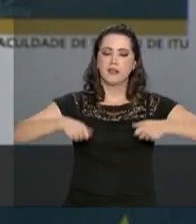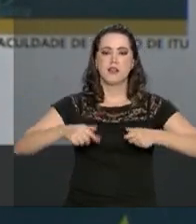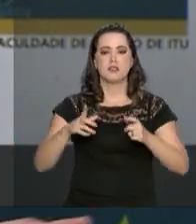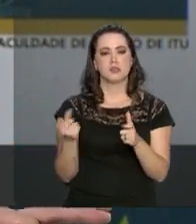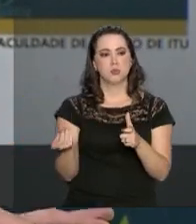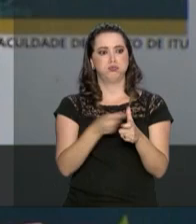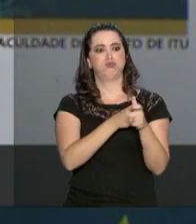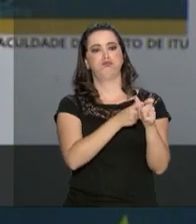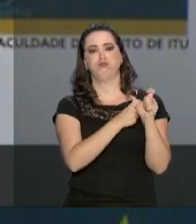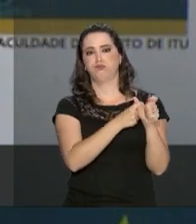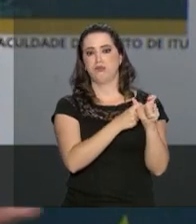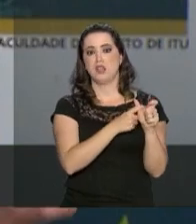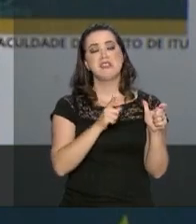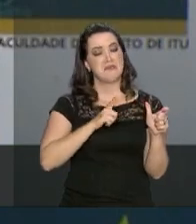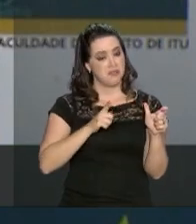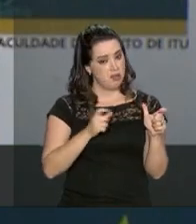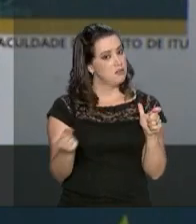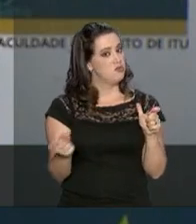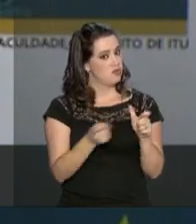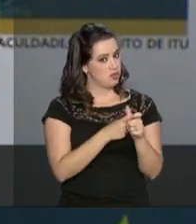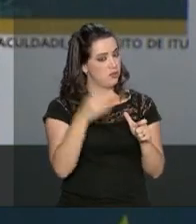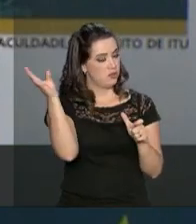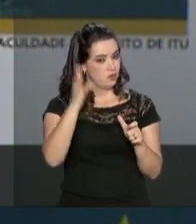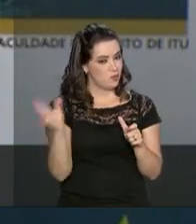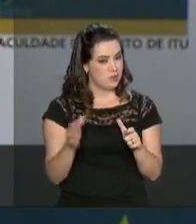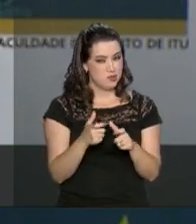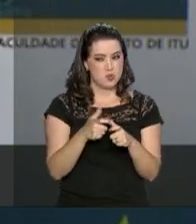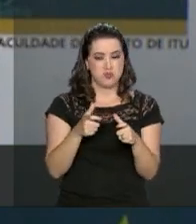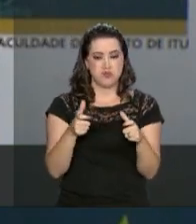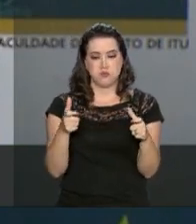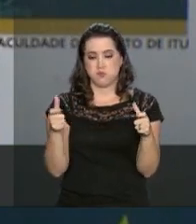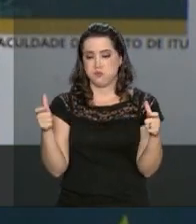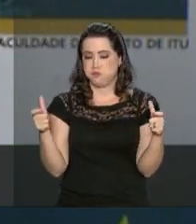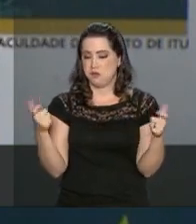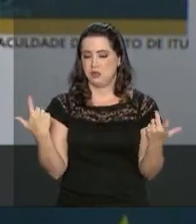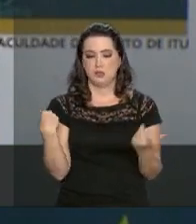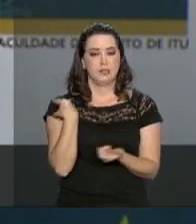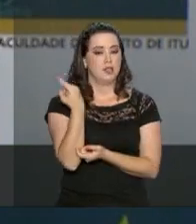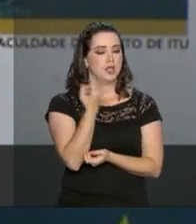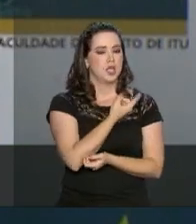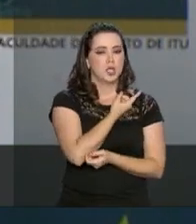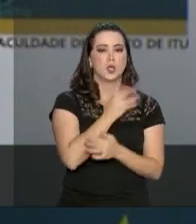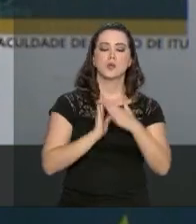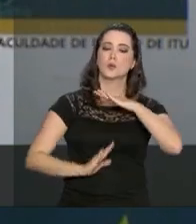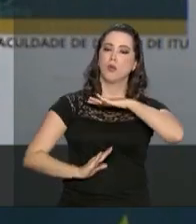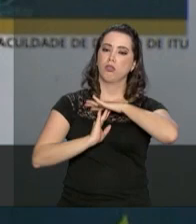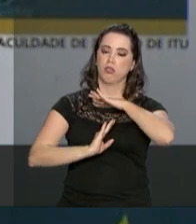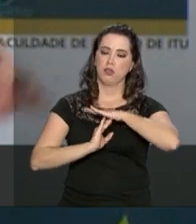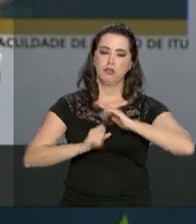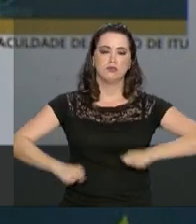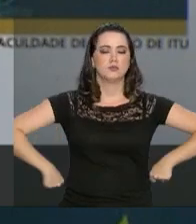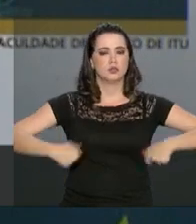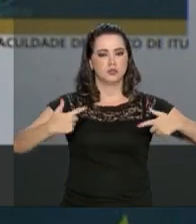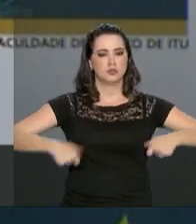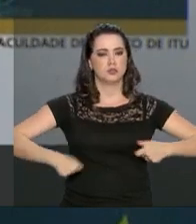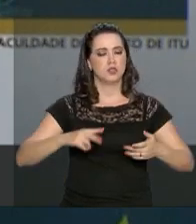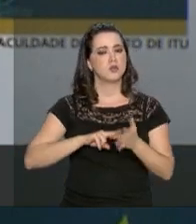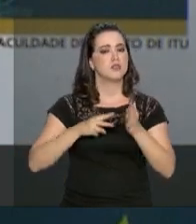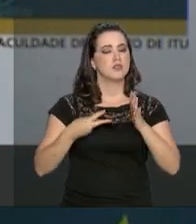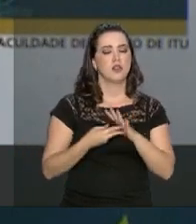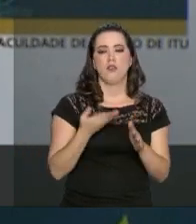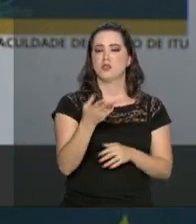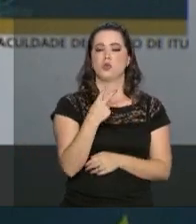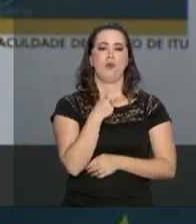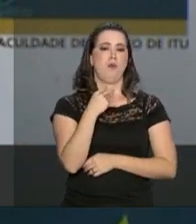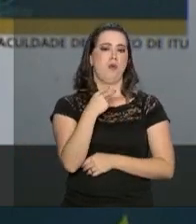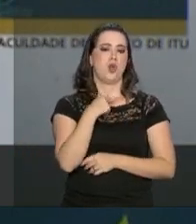com déficit fiscal extraordinário. Então, nós, com o teto de gastos públicos, ou seja, você não pode gastar